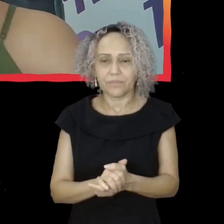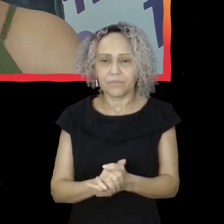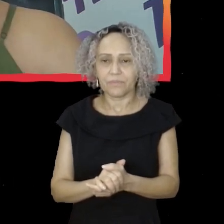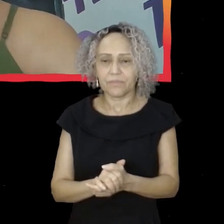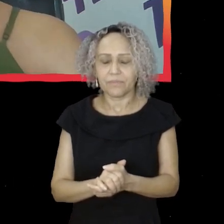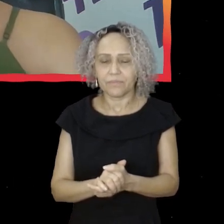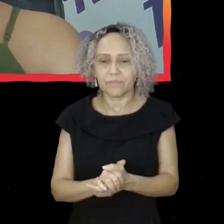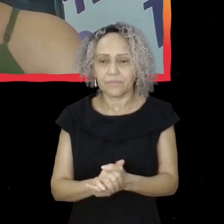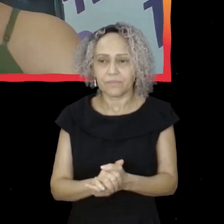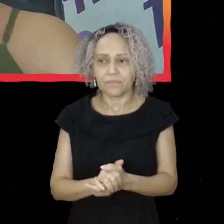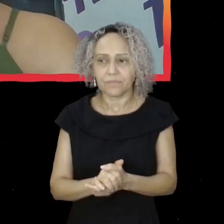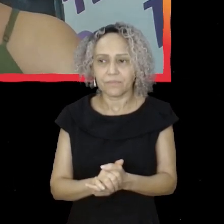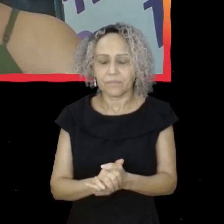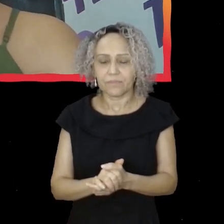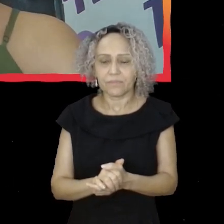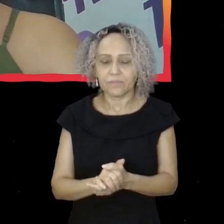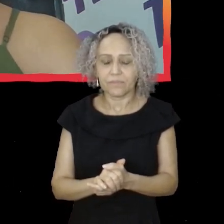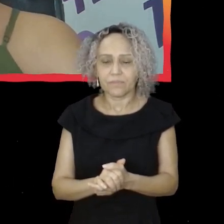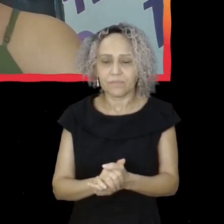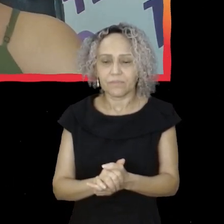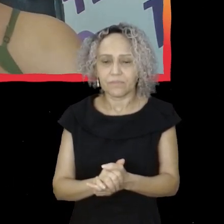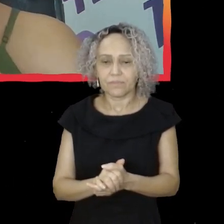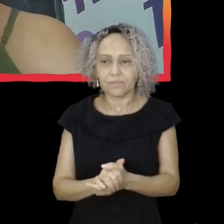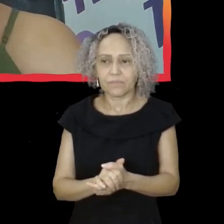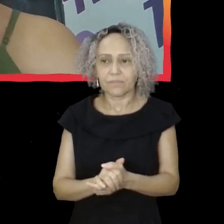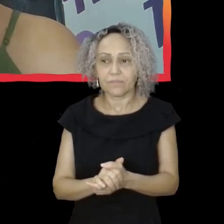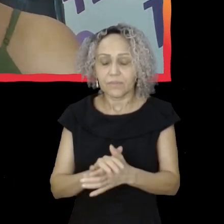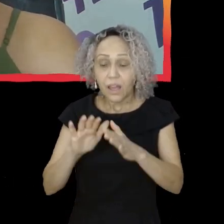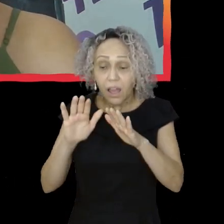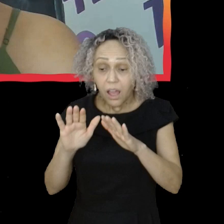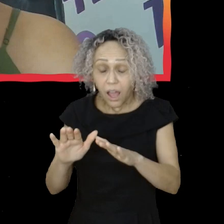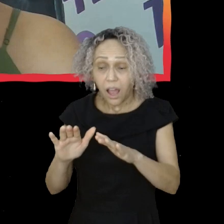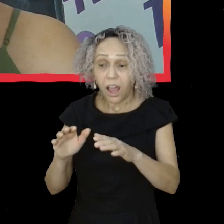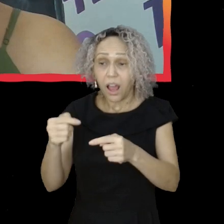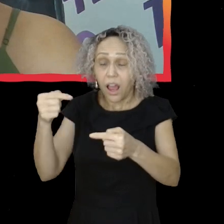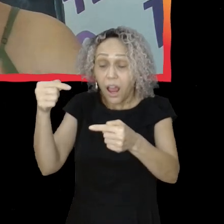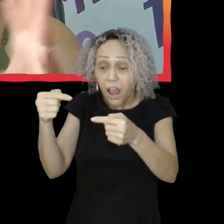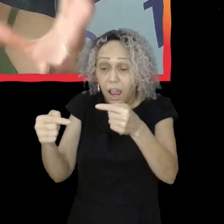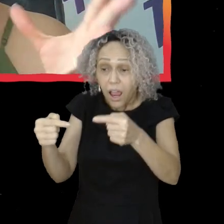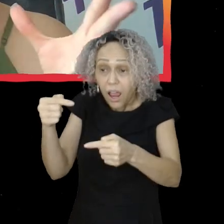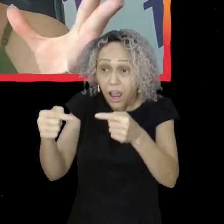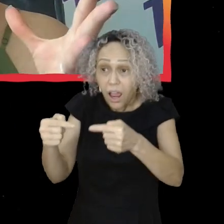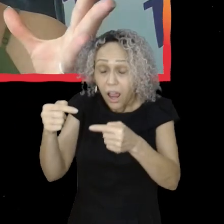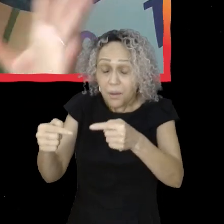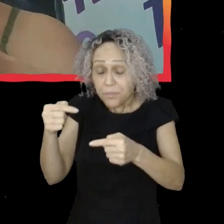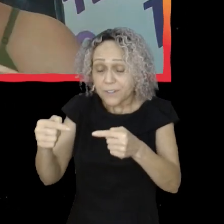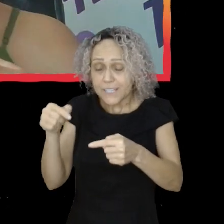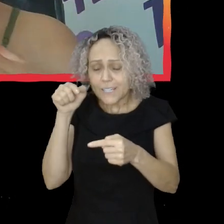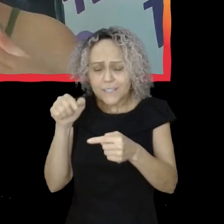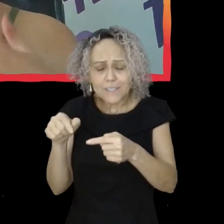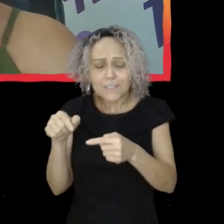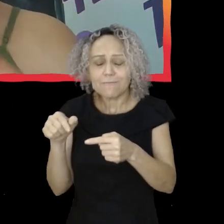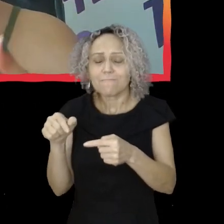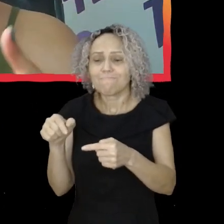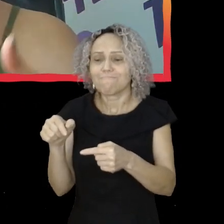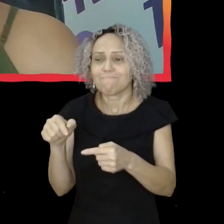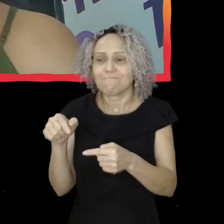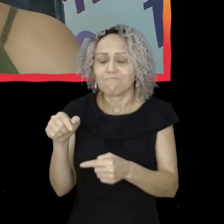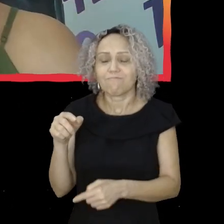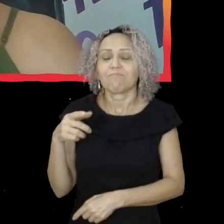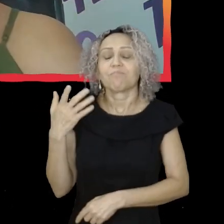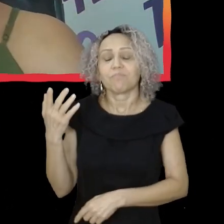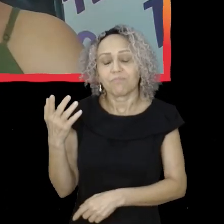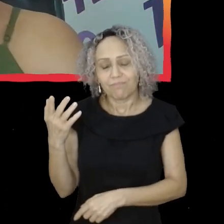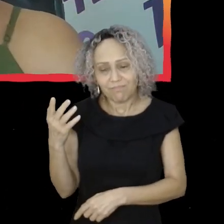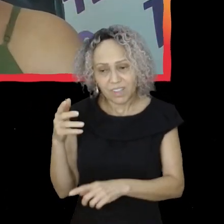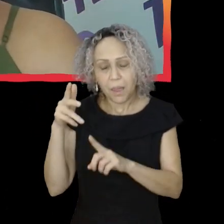enérgico, assim, né? E ele é, ele é a política naquilo que ela é mais importante, que é acreditar na